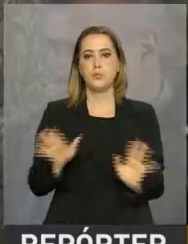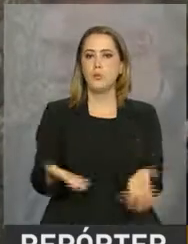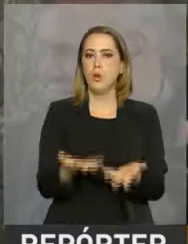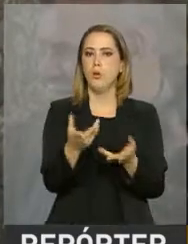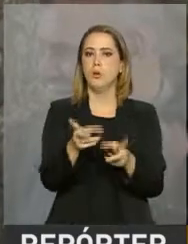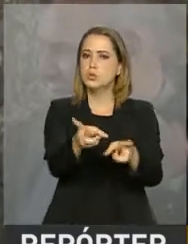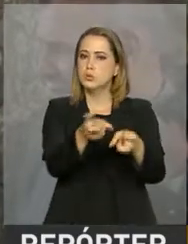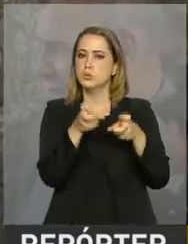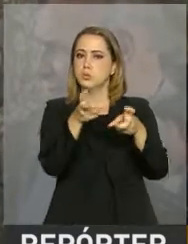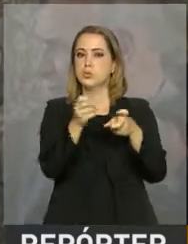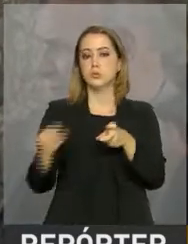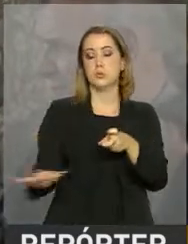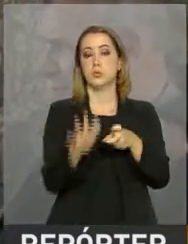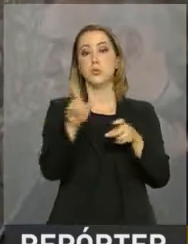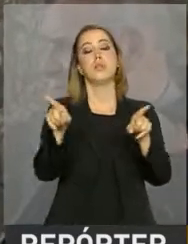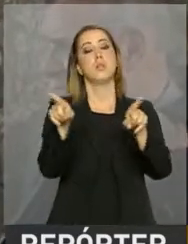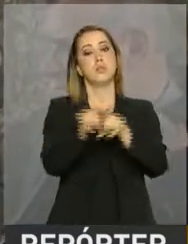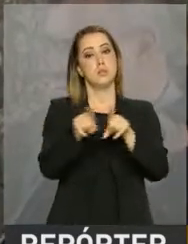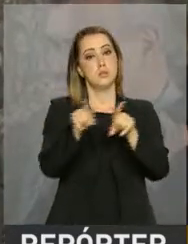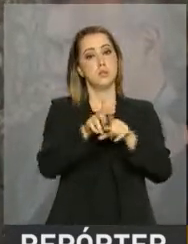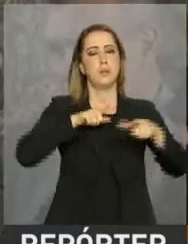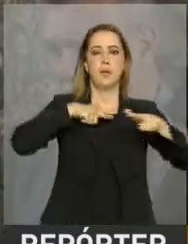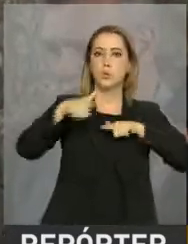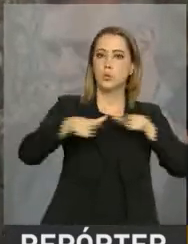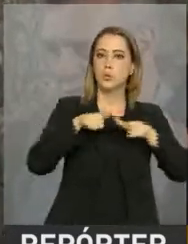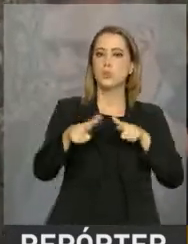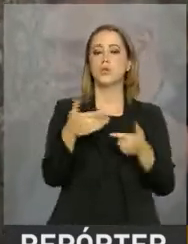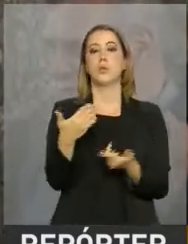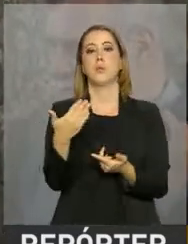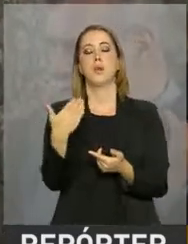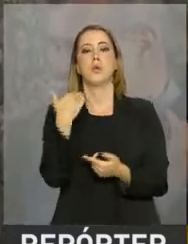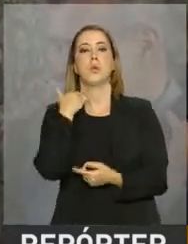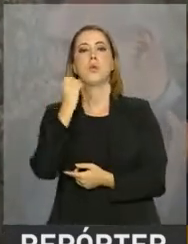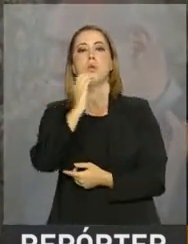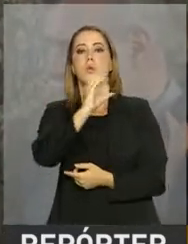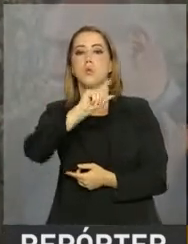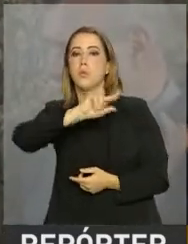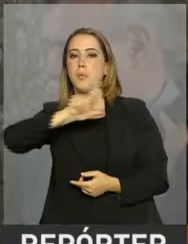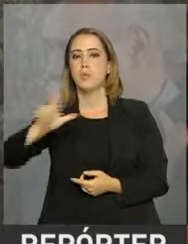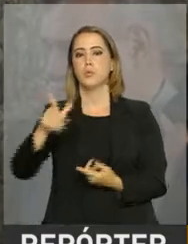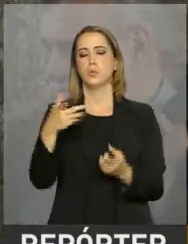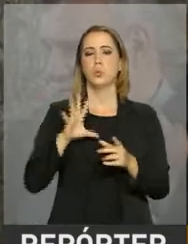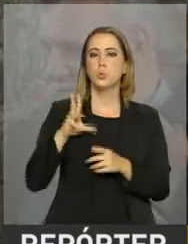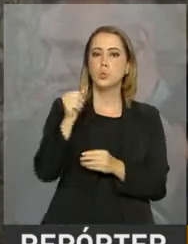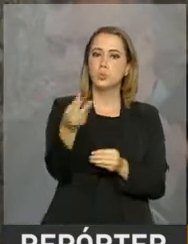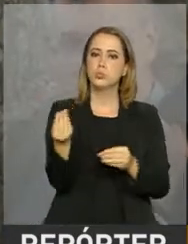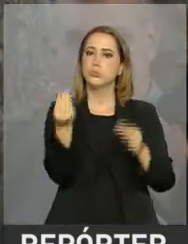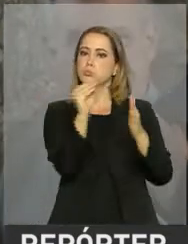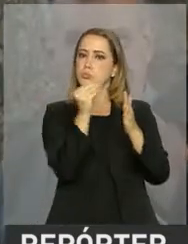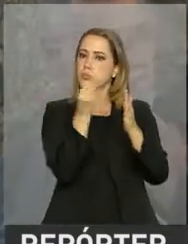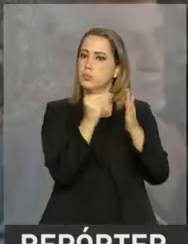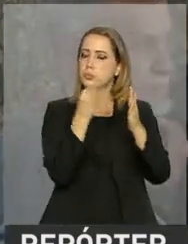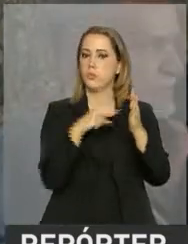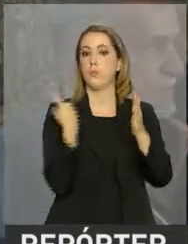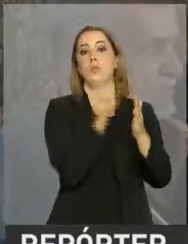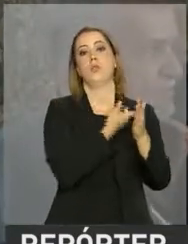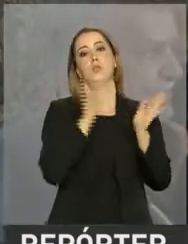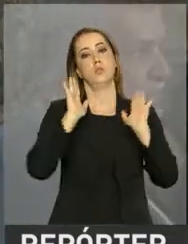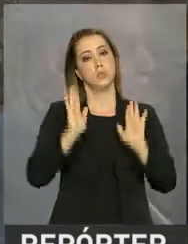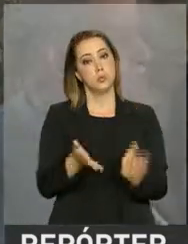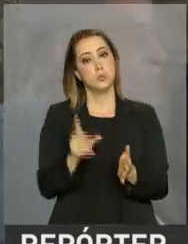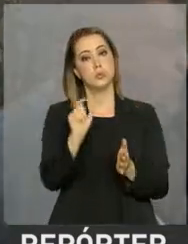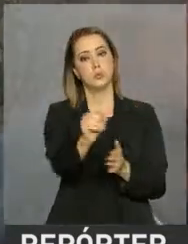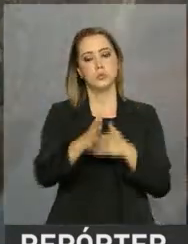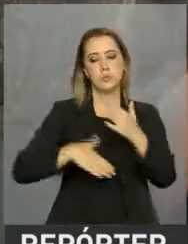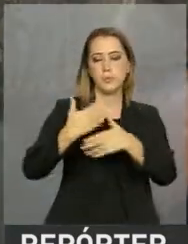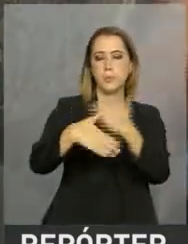de expectativas de inflação, mas também do trabalho do Banco Central. Tudo isso faz com que nós estejamos vendo um